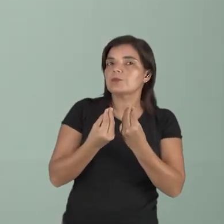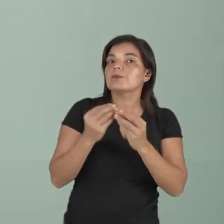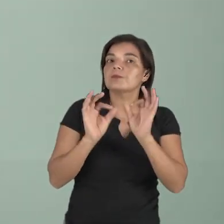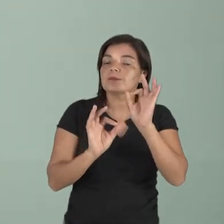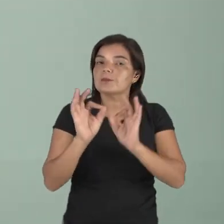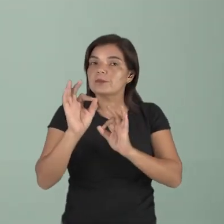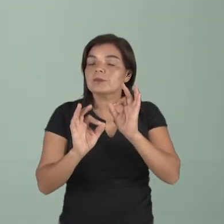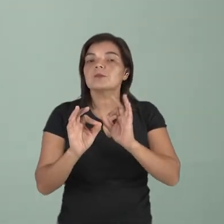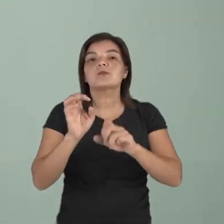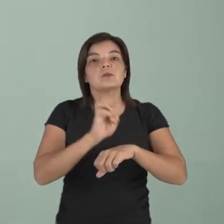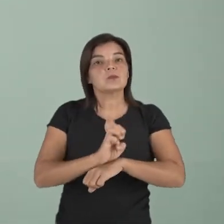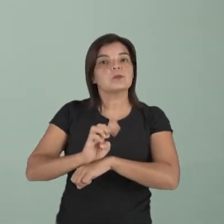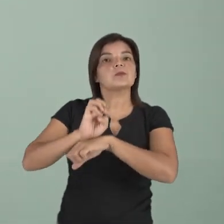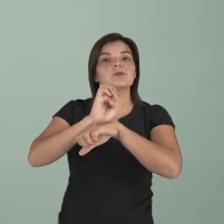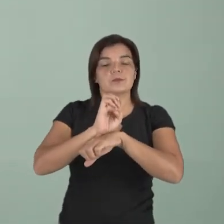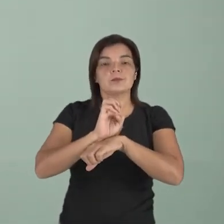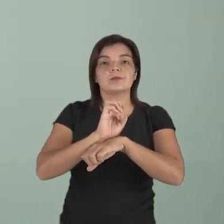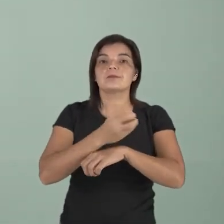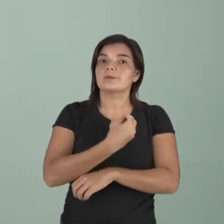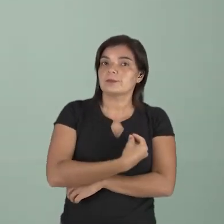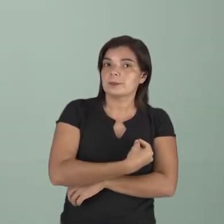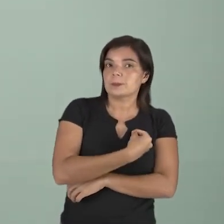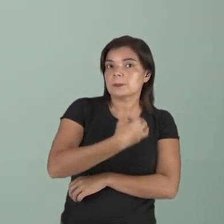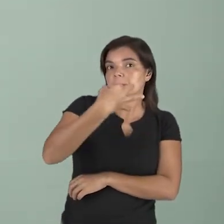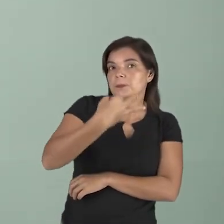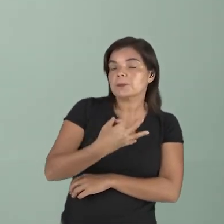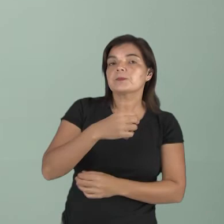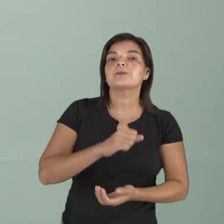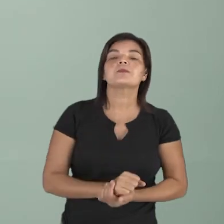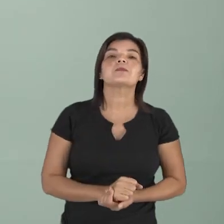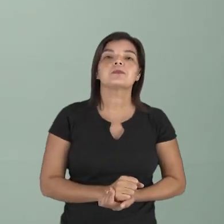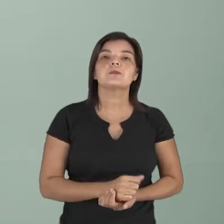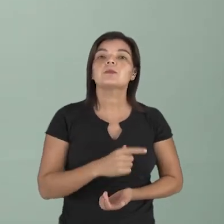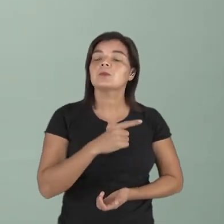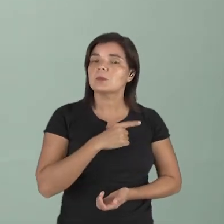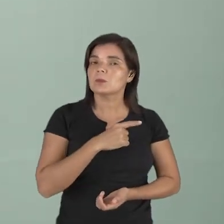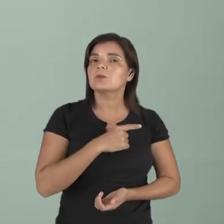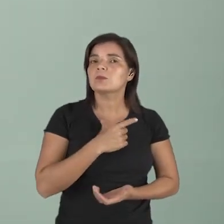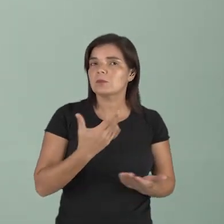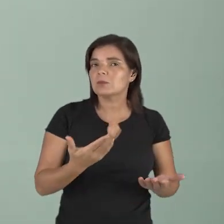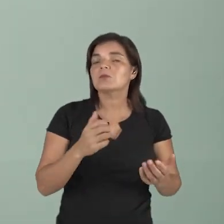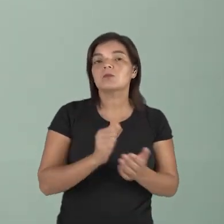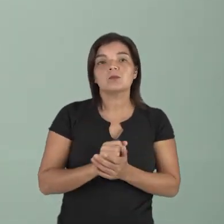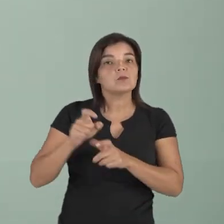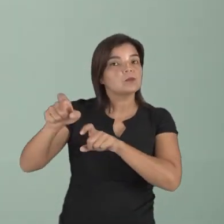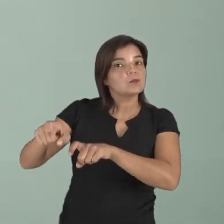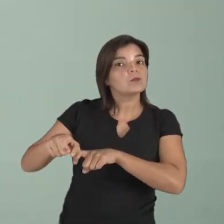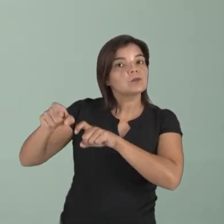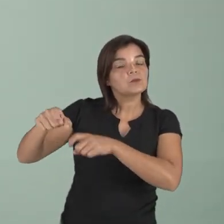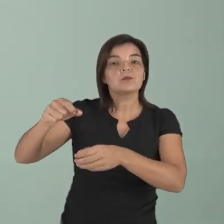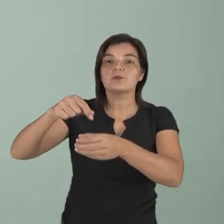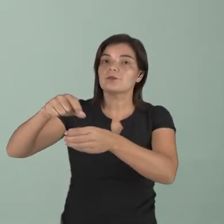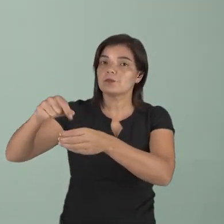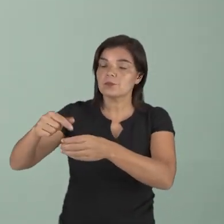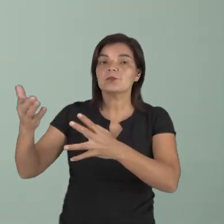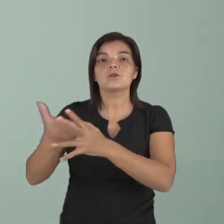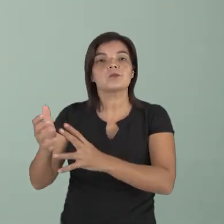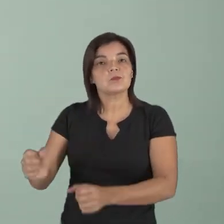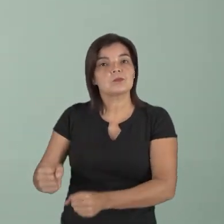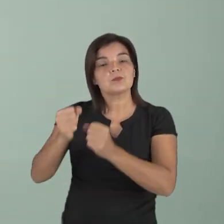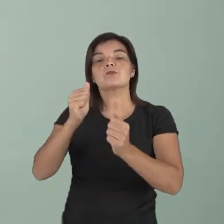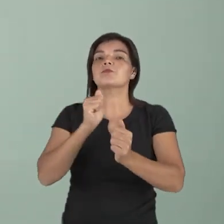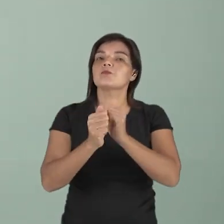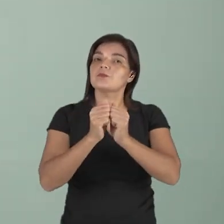nosso estado, do que o nosso estado ele faz presente, certo? Então a gente tem muito dentro da nossa agricultura o cultivo de mandioca,